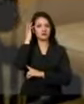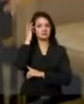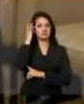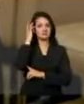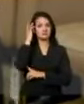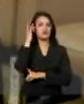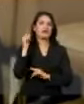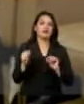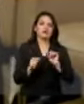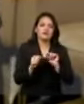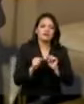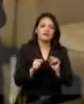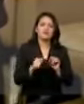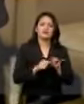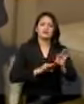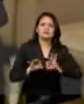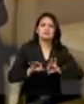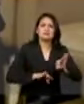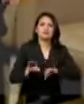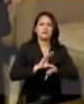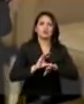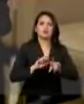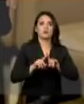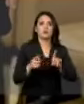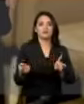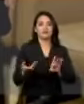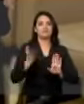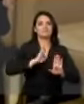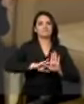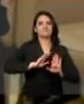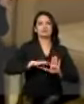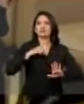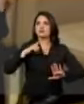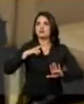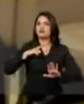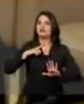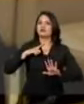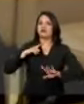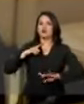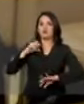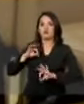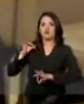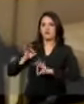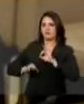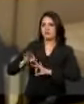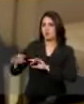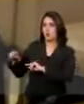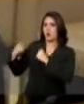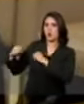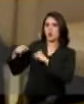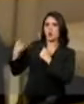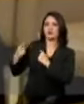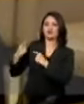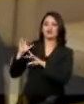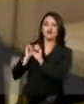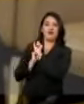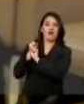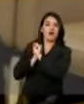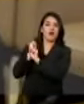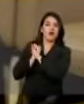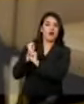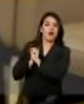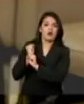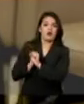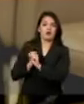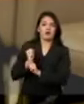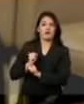a décadas de arbitrariedade de um sistema de justiça criminal e projetando um novo modelo